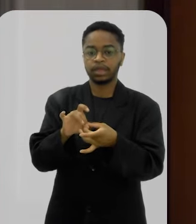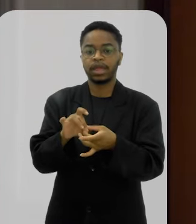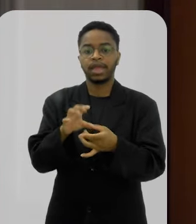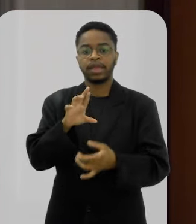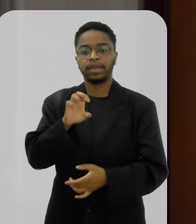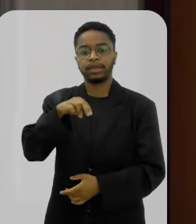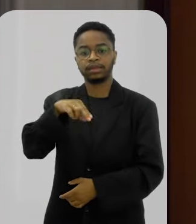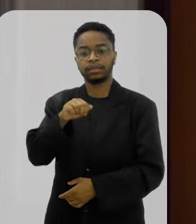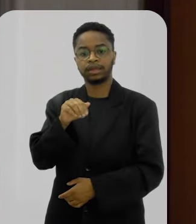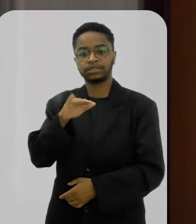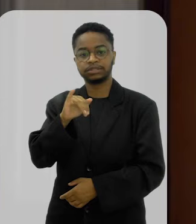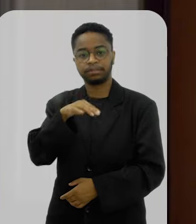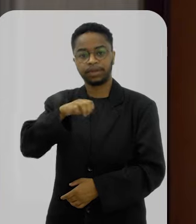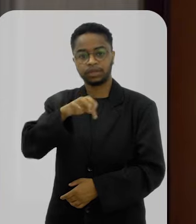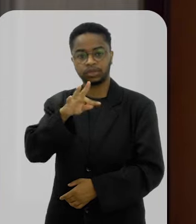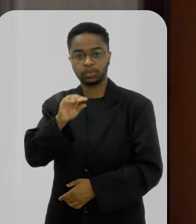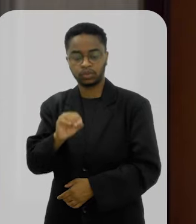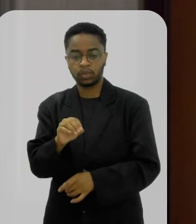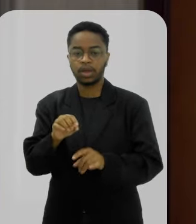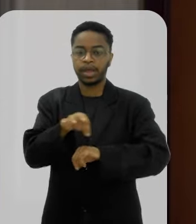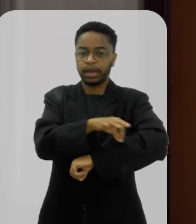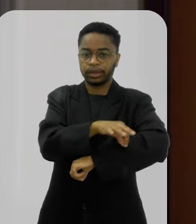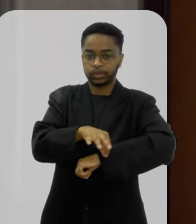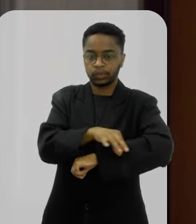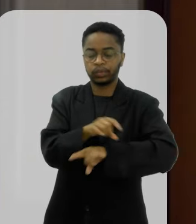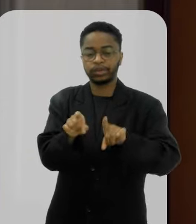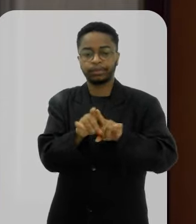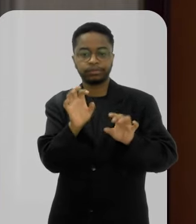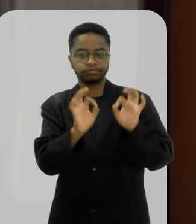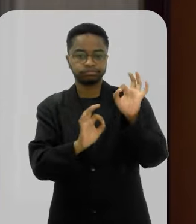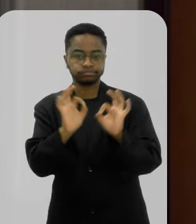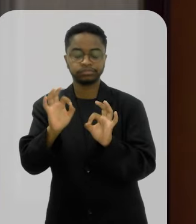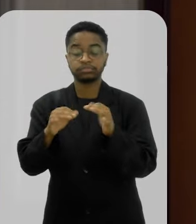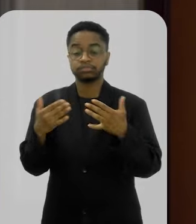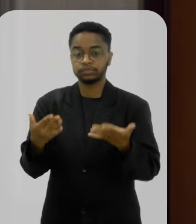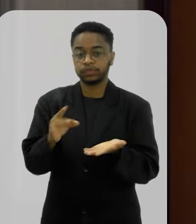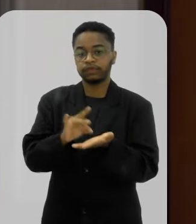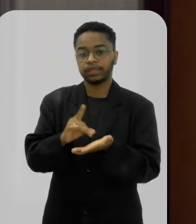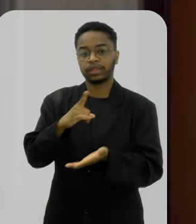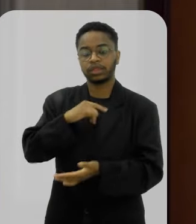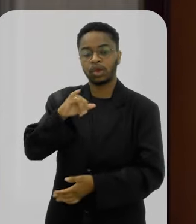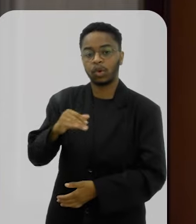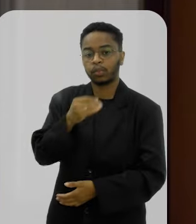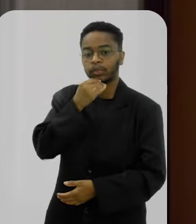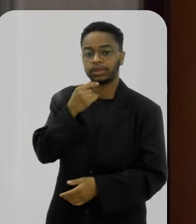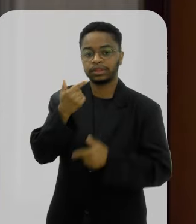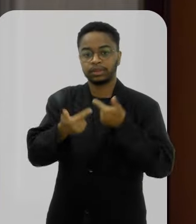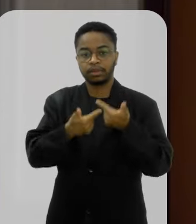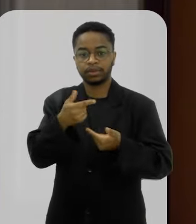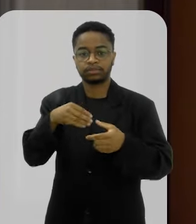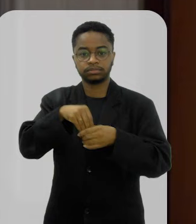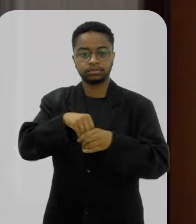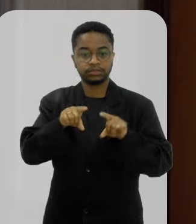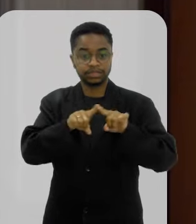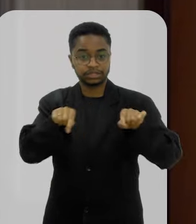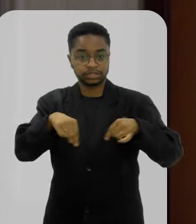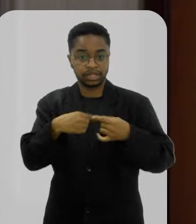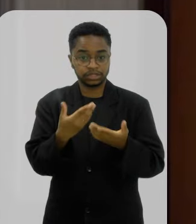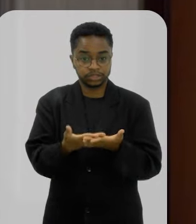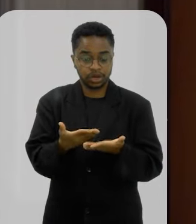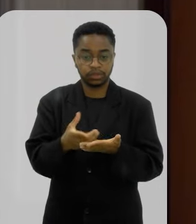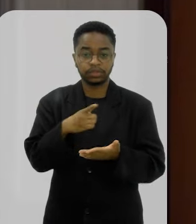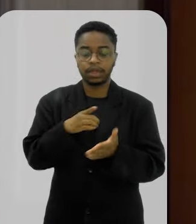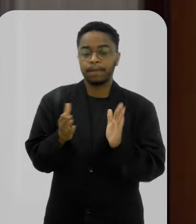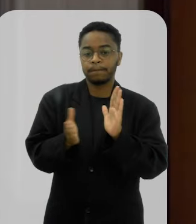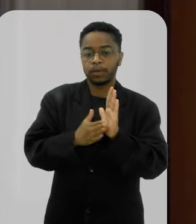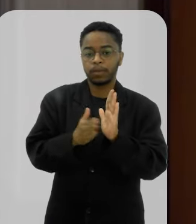nos elementos renascentistas, desde a arquitetura, a decoração. Então, é uma oportunidade de trabalhar em sala de aula